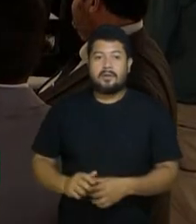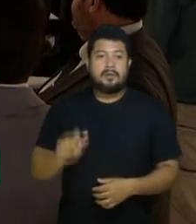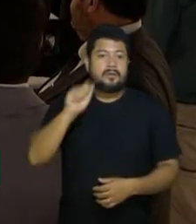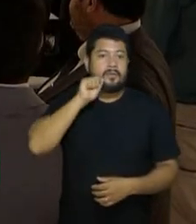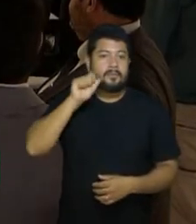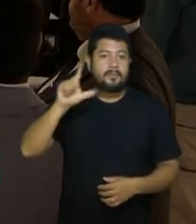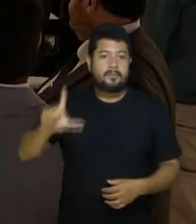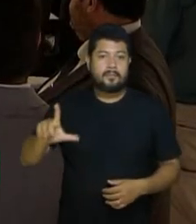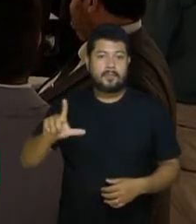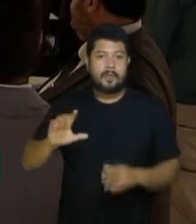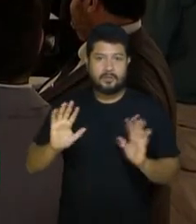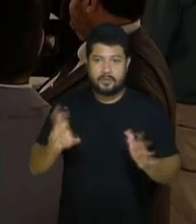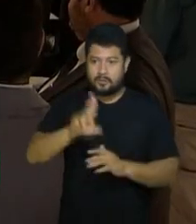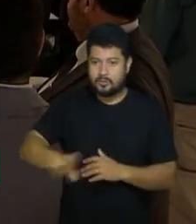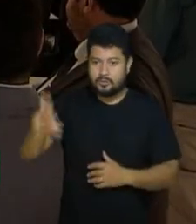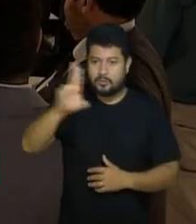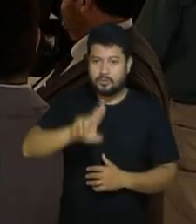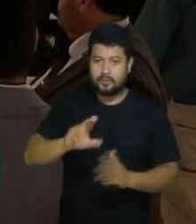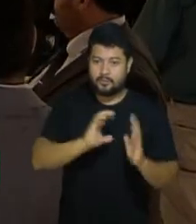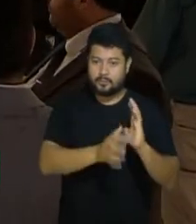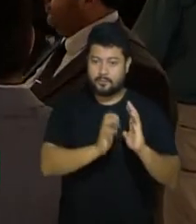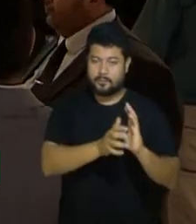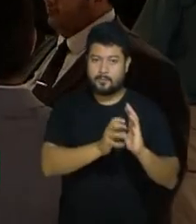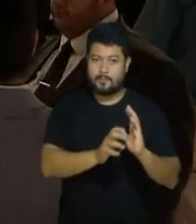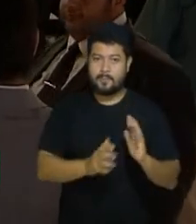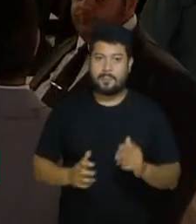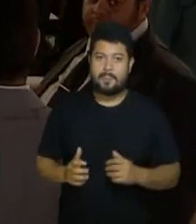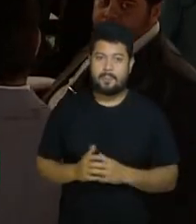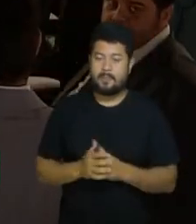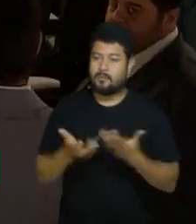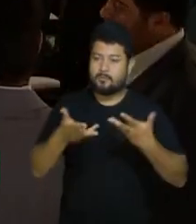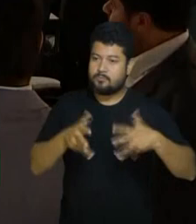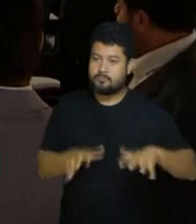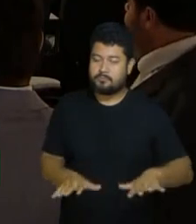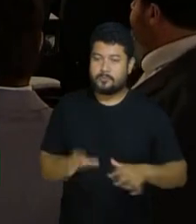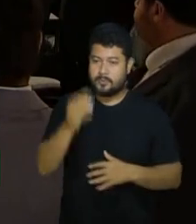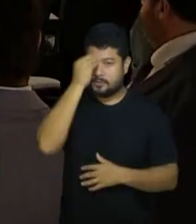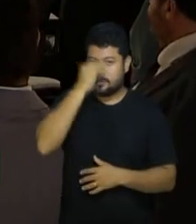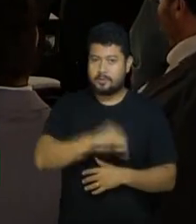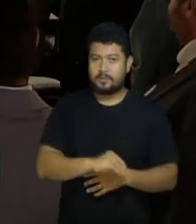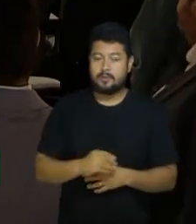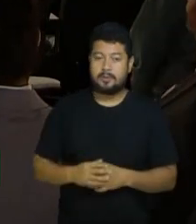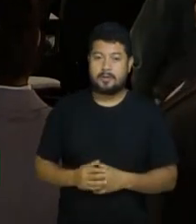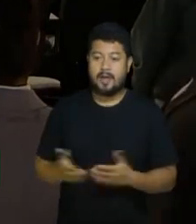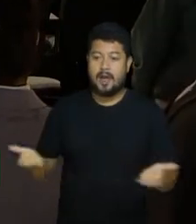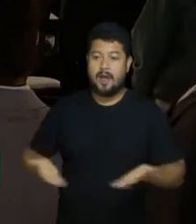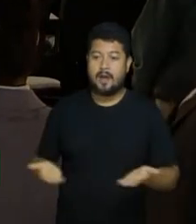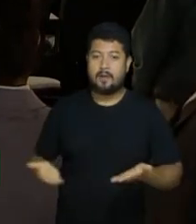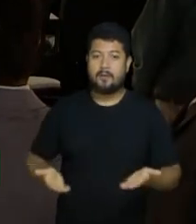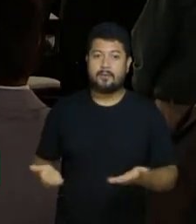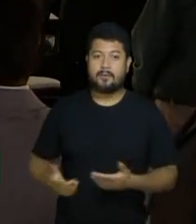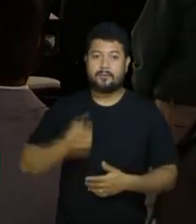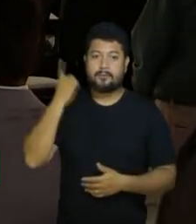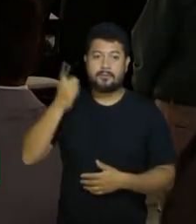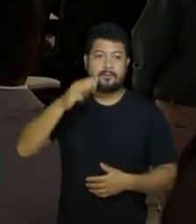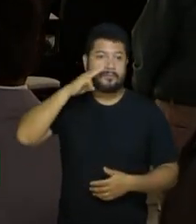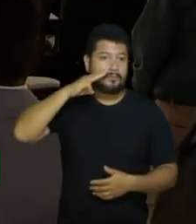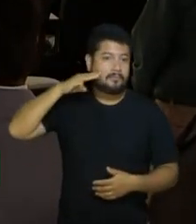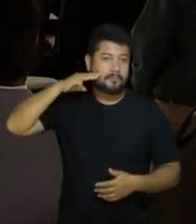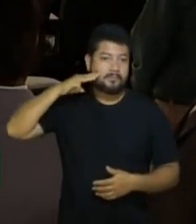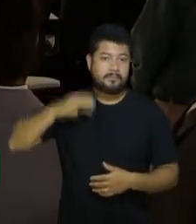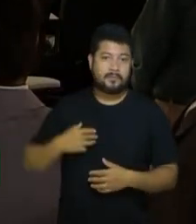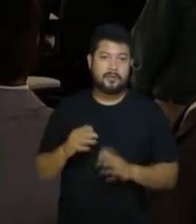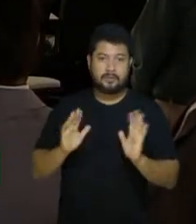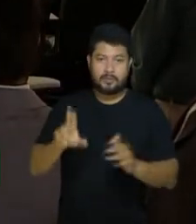Já usou o horário destinado ao partido político, o deputado Lunelli abre mão. Deputado Marcos da Rosa, Vossa Excelência, também já fez